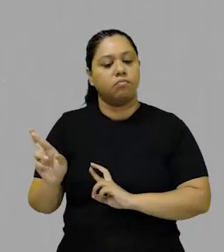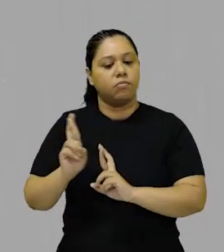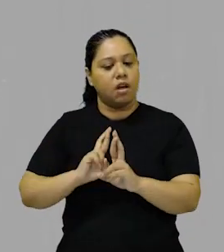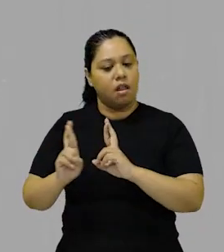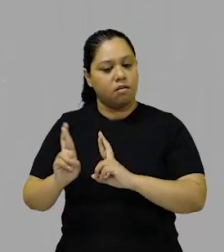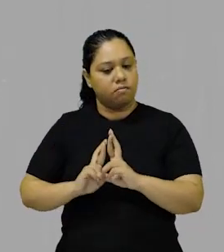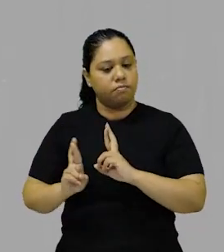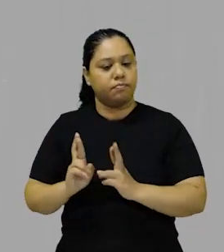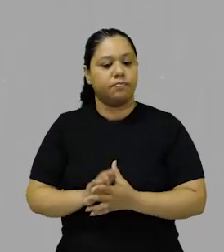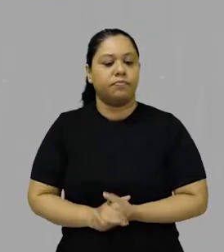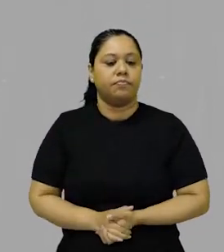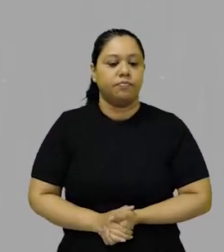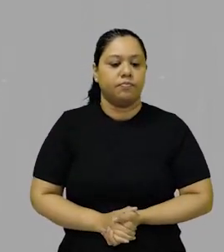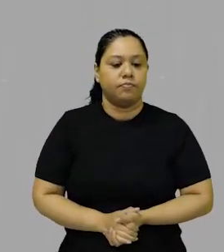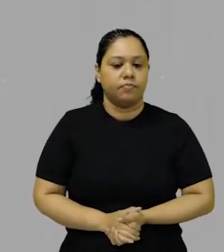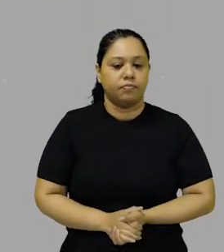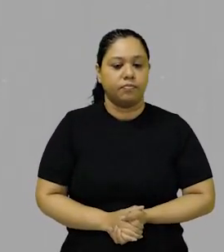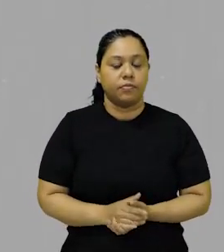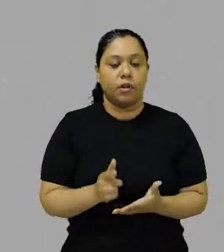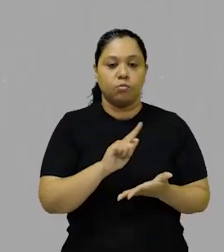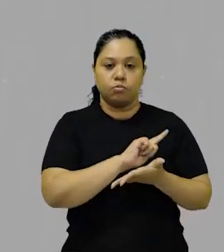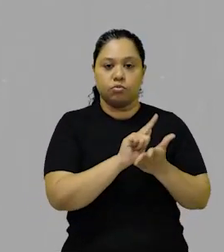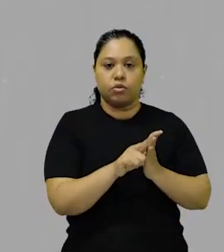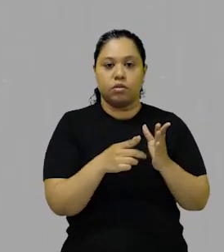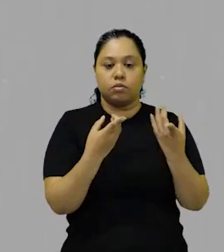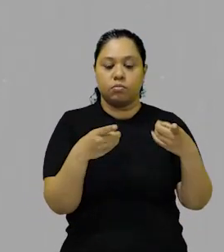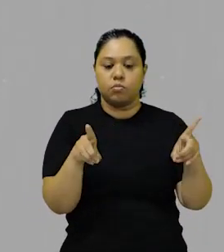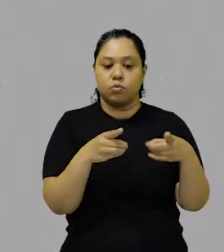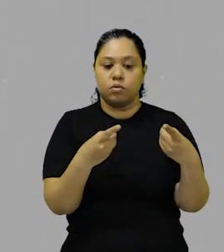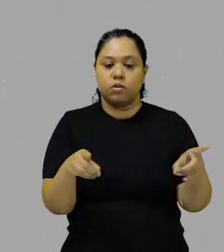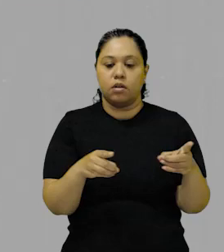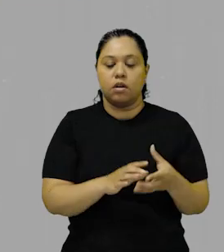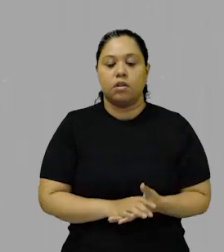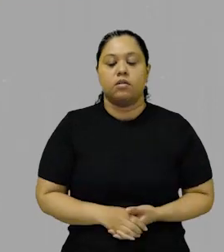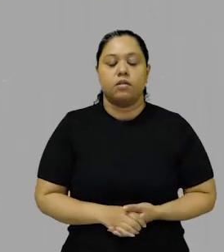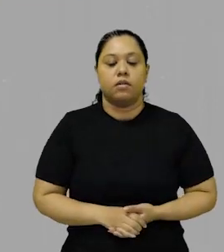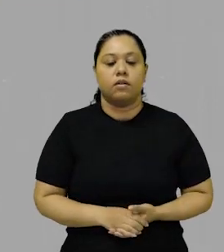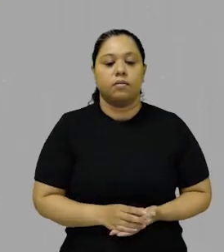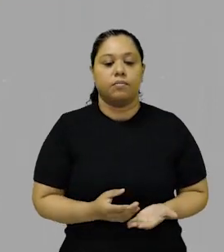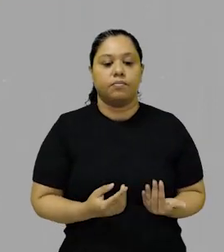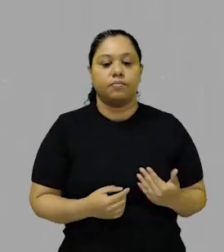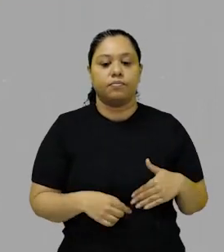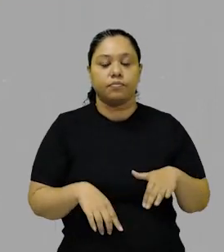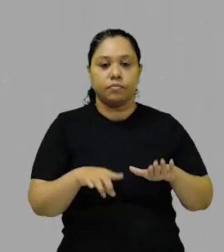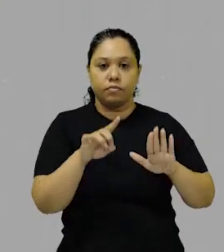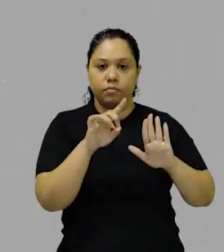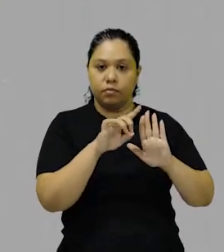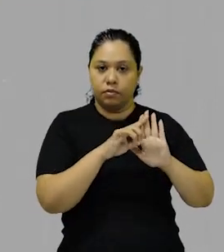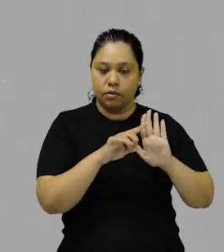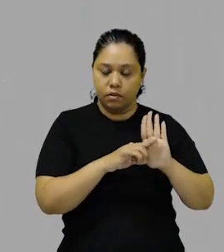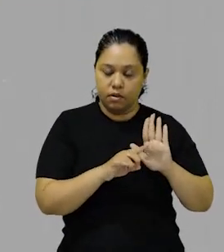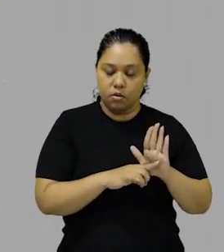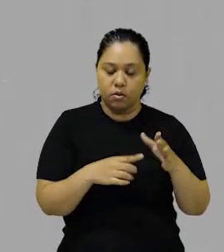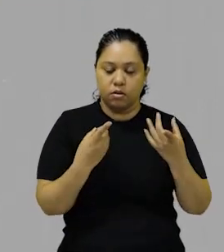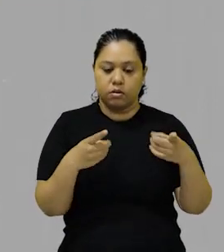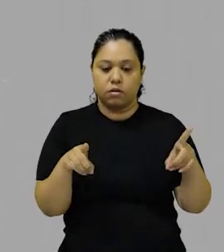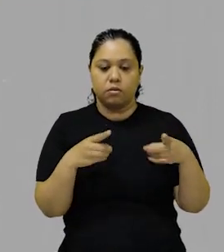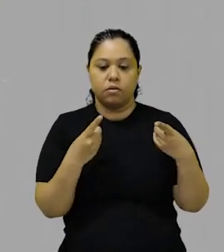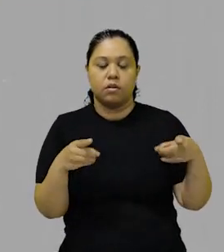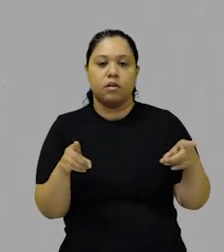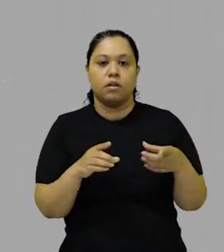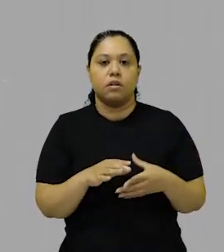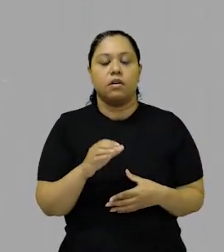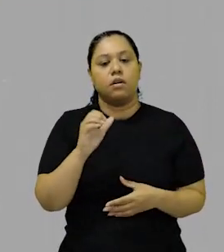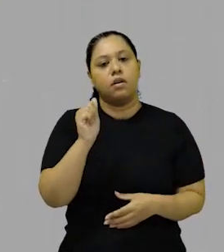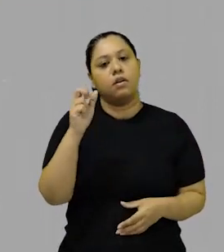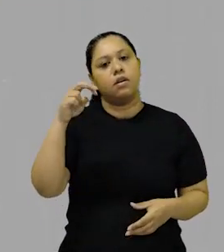entre pessoas. Os gêneros musicais são categorias de sons musicais. A canção